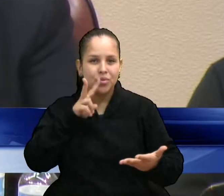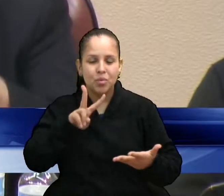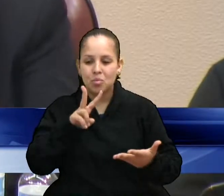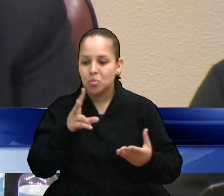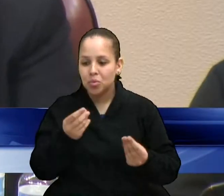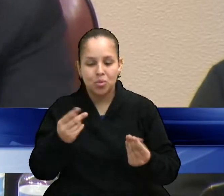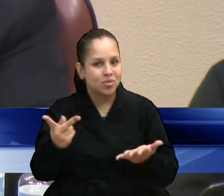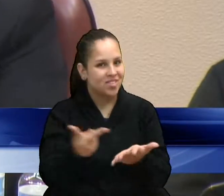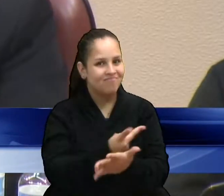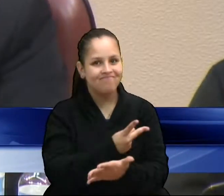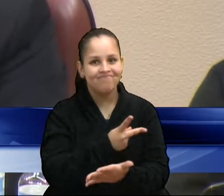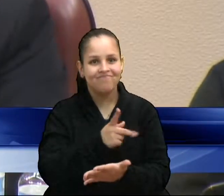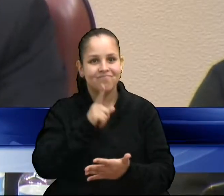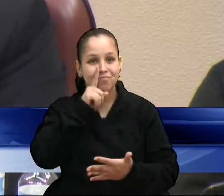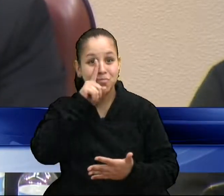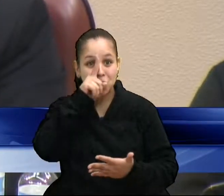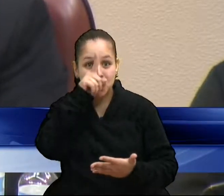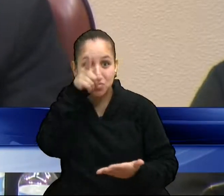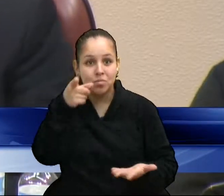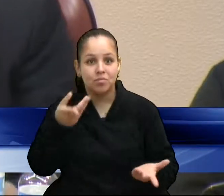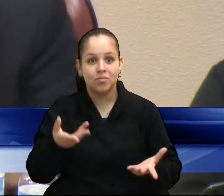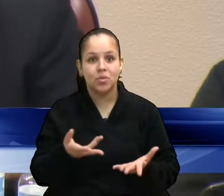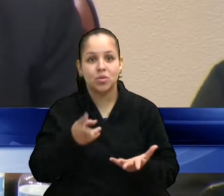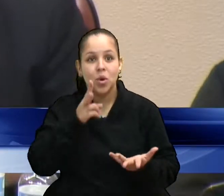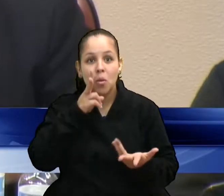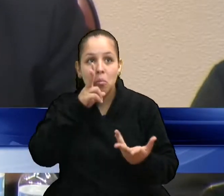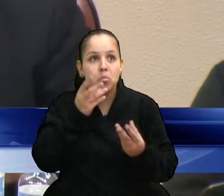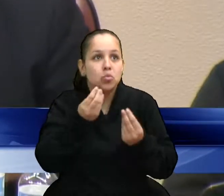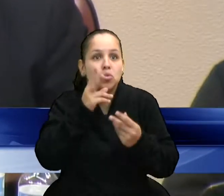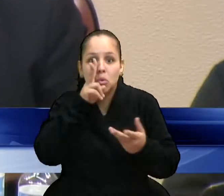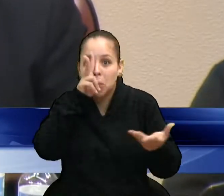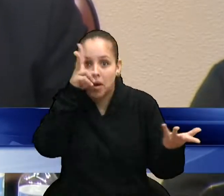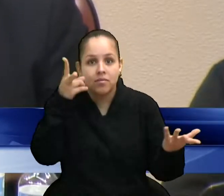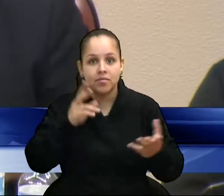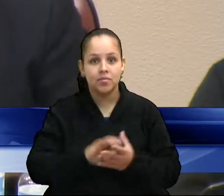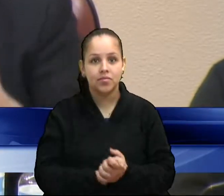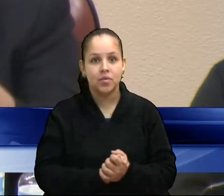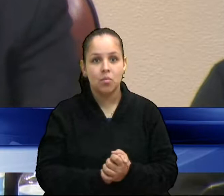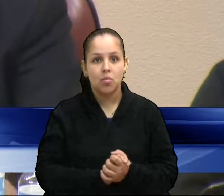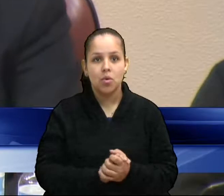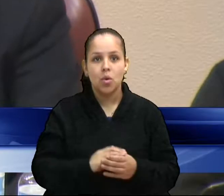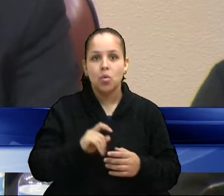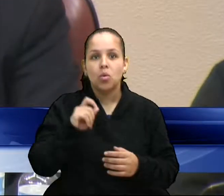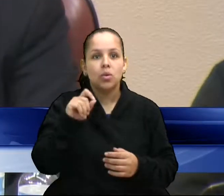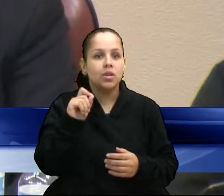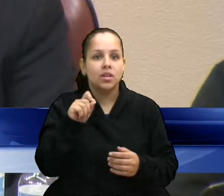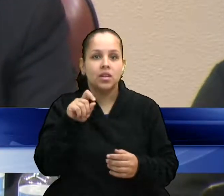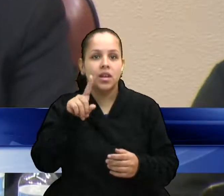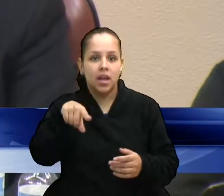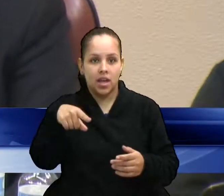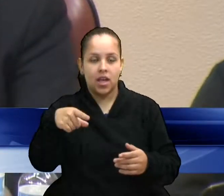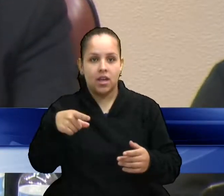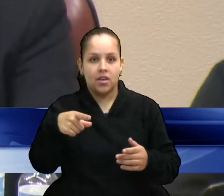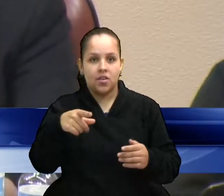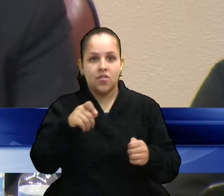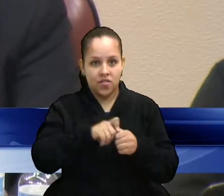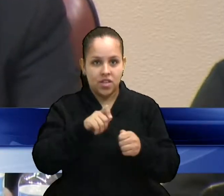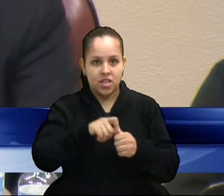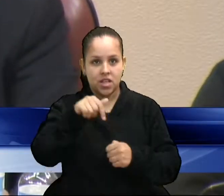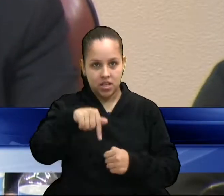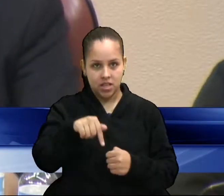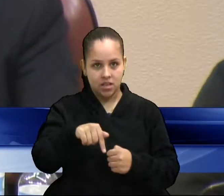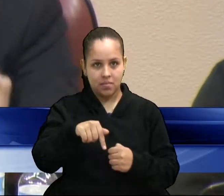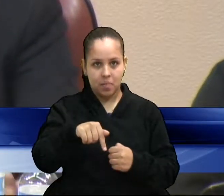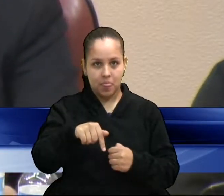erros gravíssimos que eu vou passar para os senhores. Qual é o nosso papel enquanto a Sutran? É defender a qualidade. Quem está acompanhando a